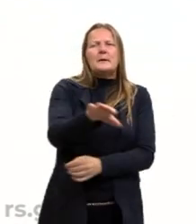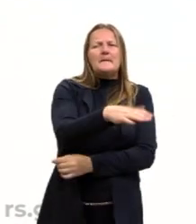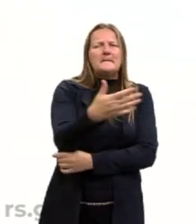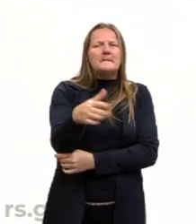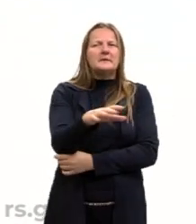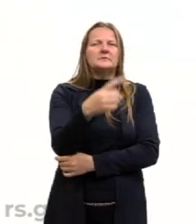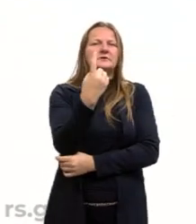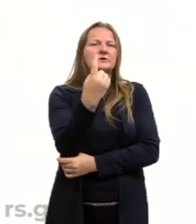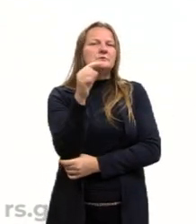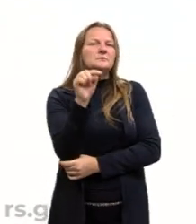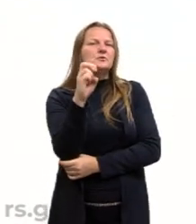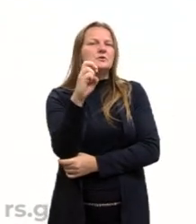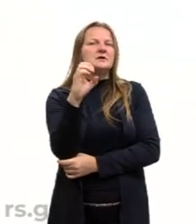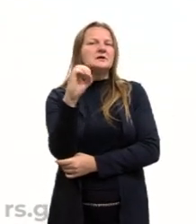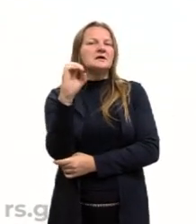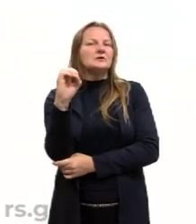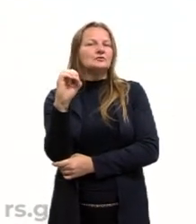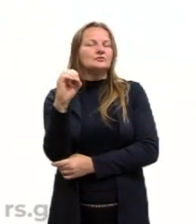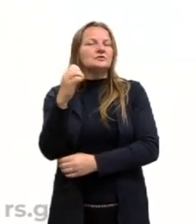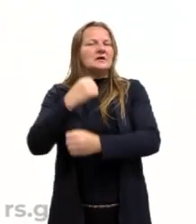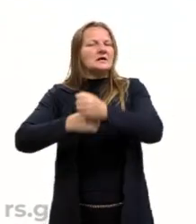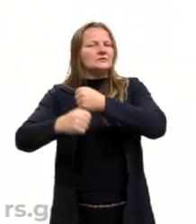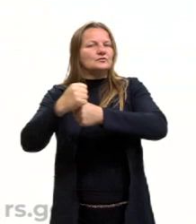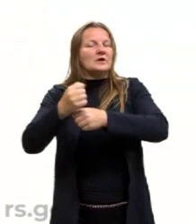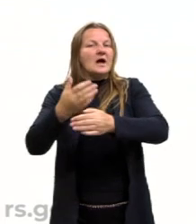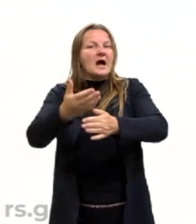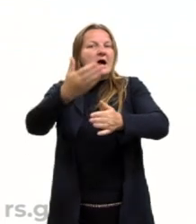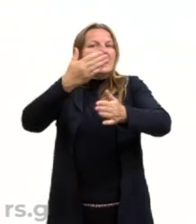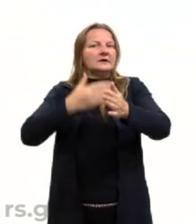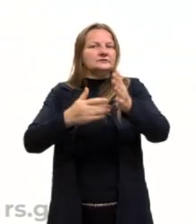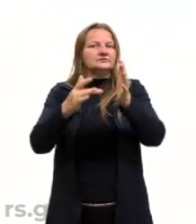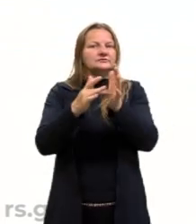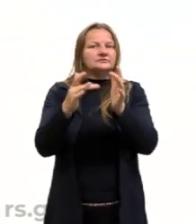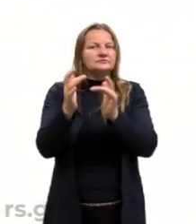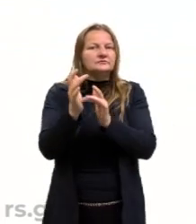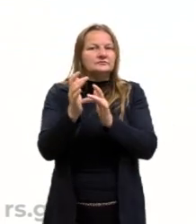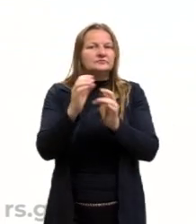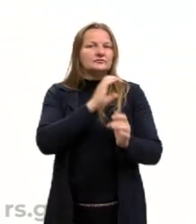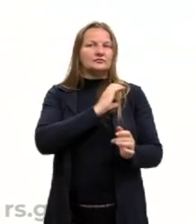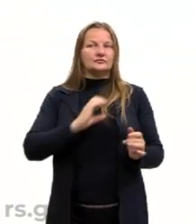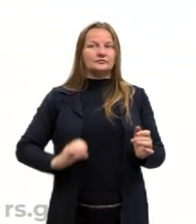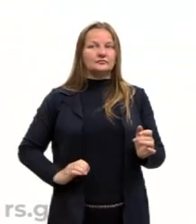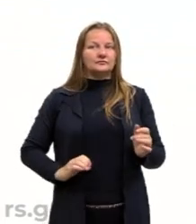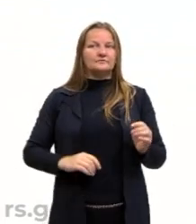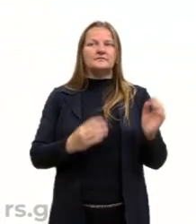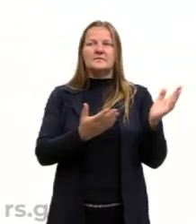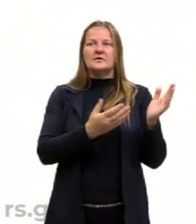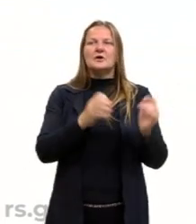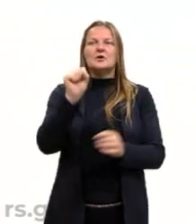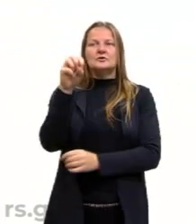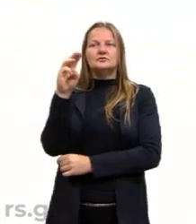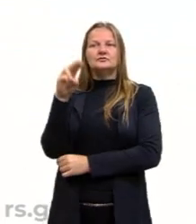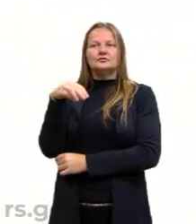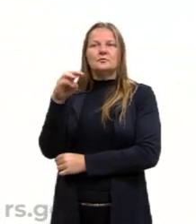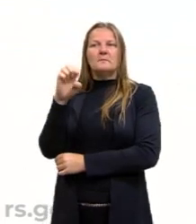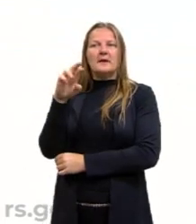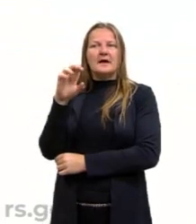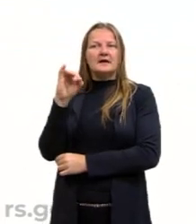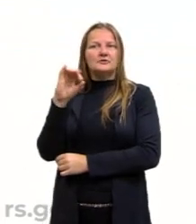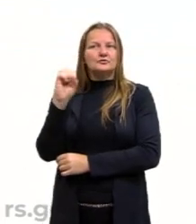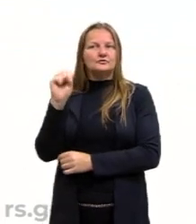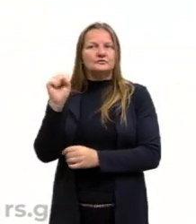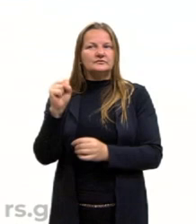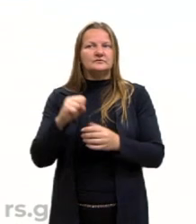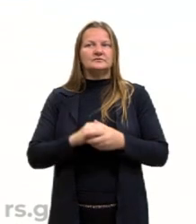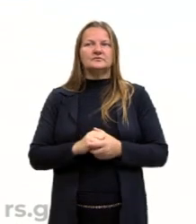de 3.500 Anos Antes de Cristo e aí a gente pode retomar então a questão dos sumérios que usavam